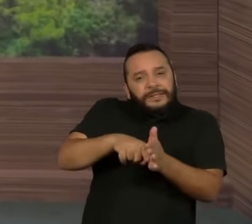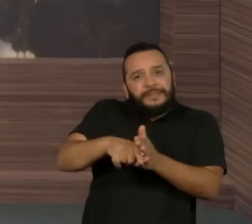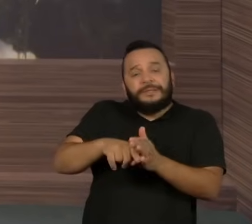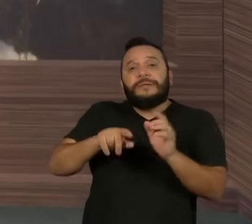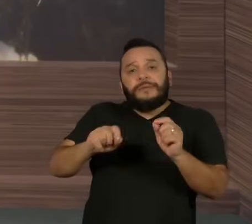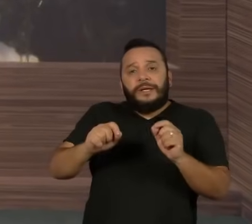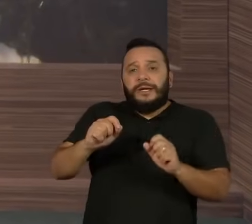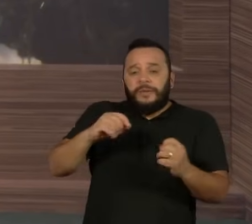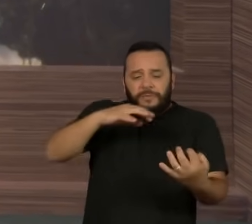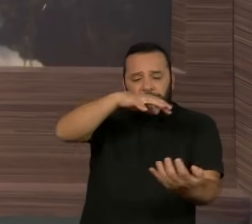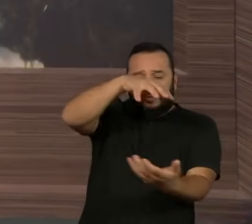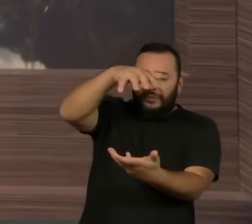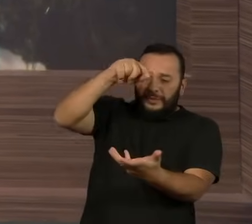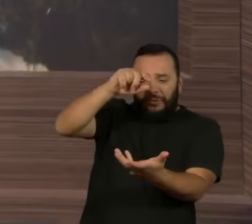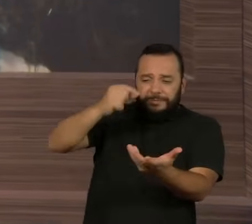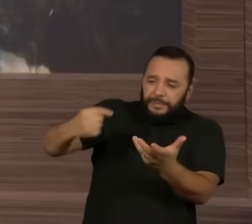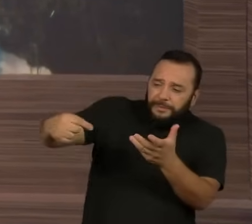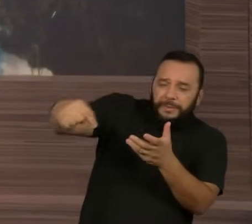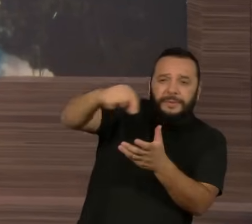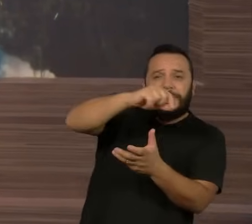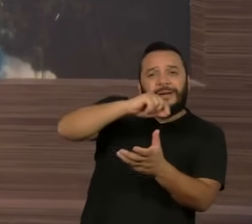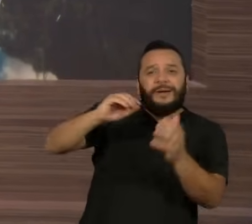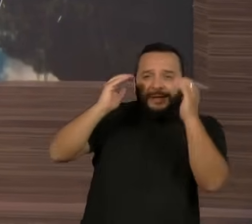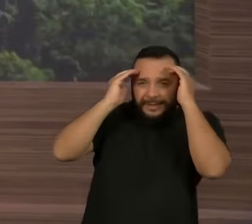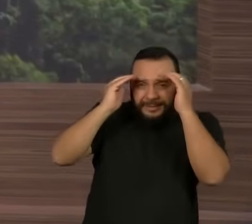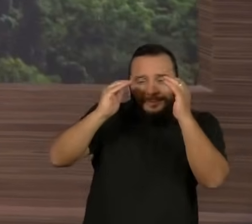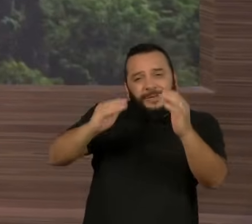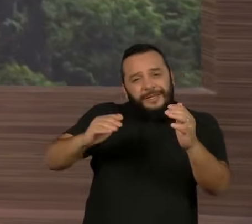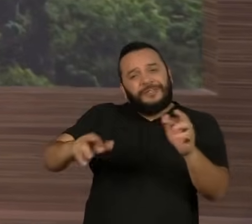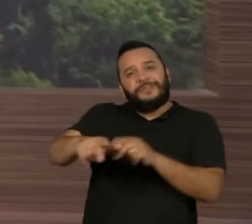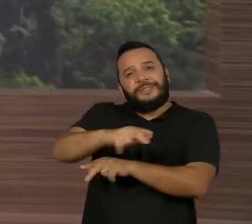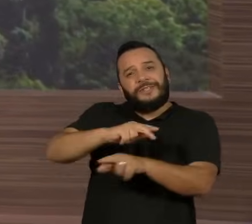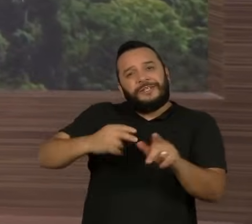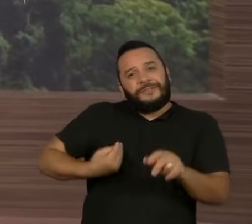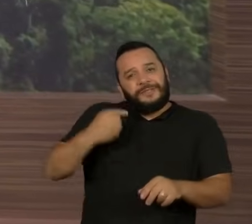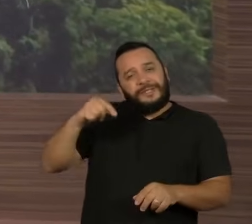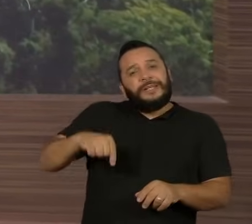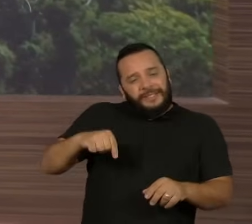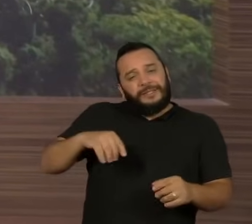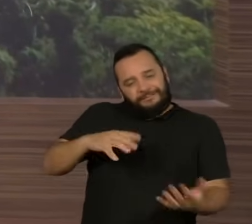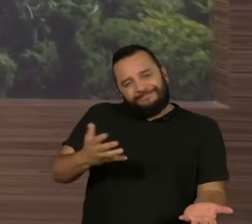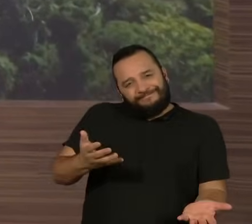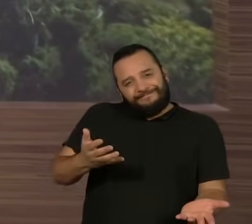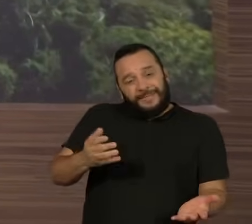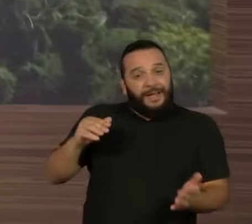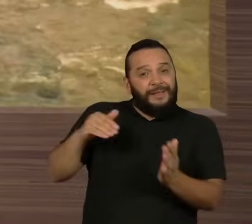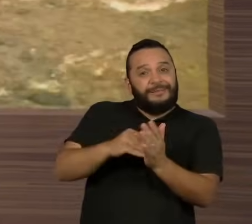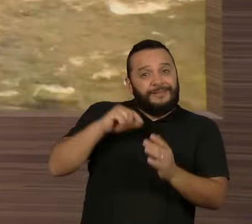preserve e respeite a diversidade de formas de vida da Terra. Até lá!